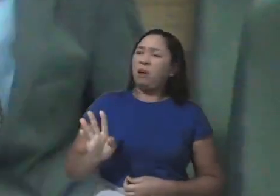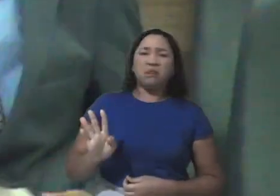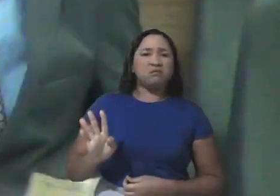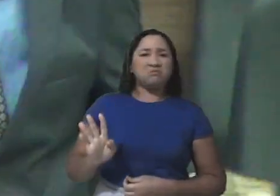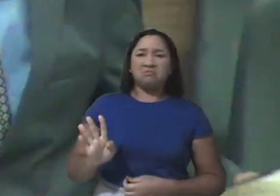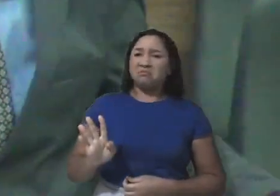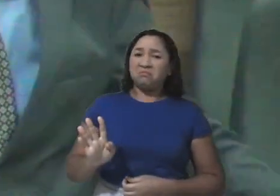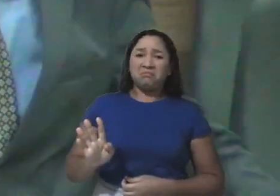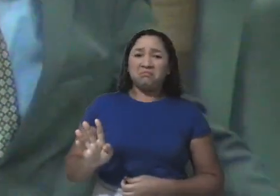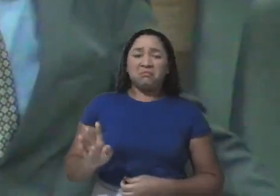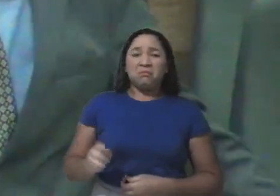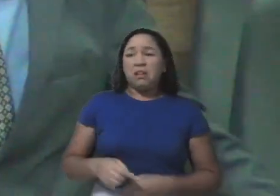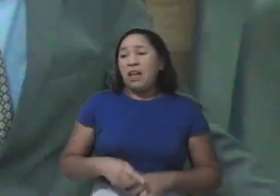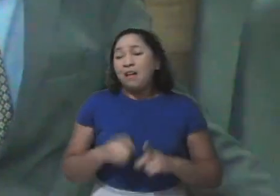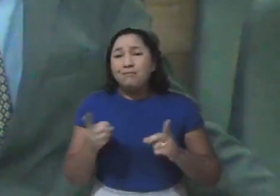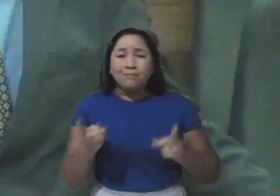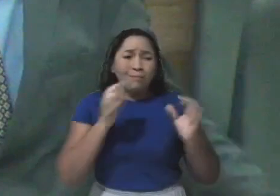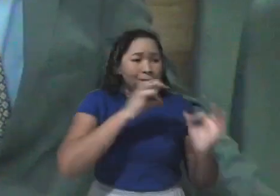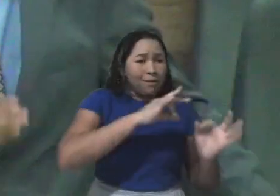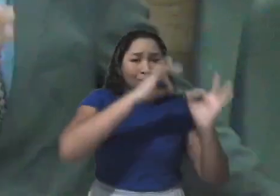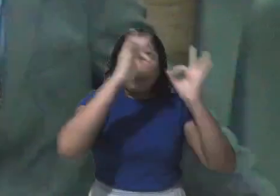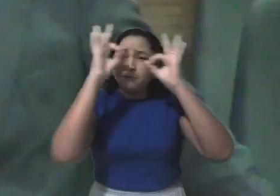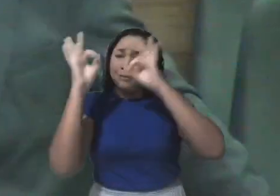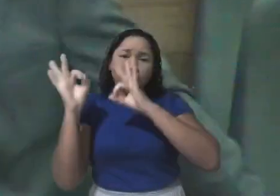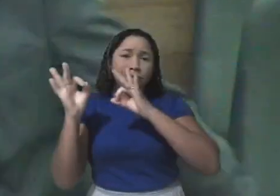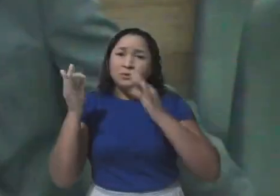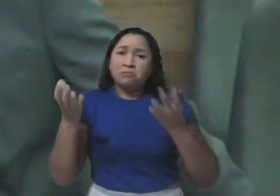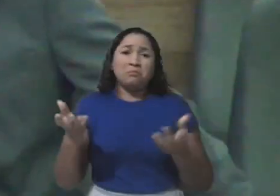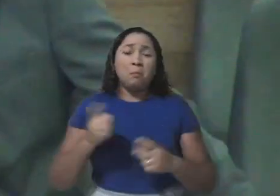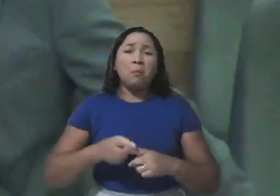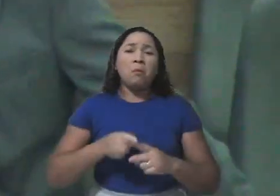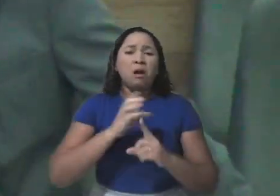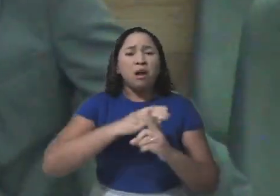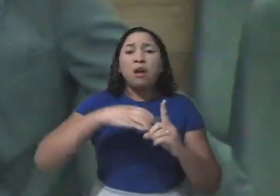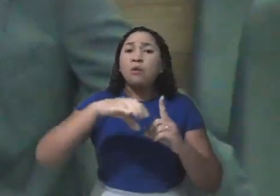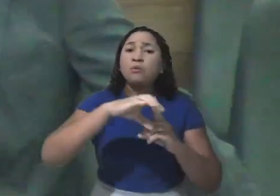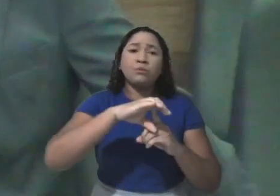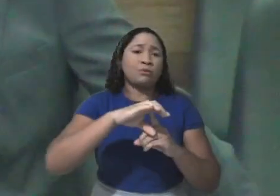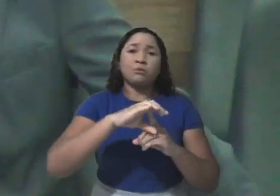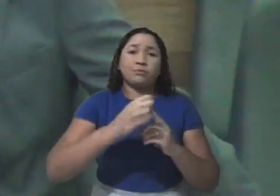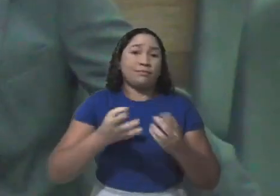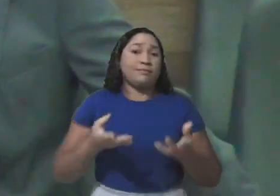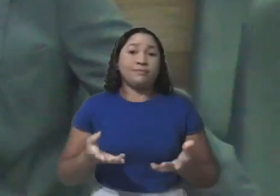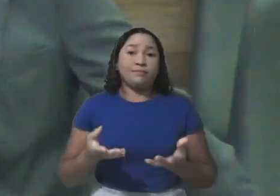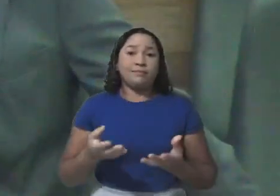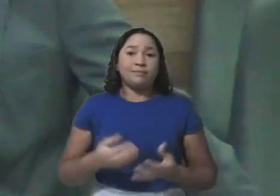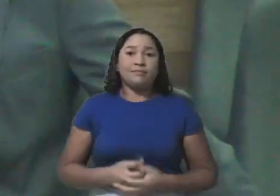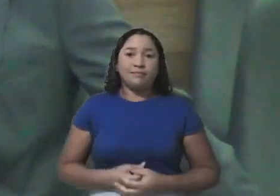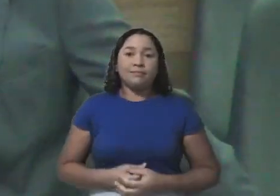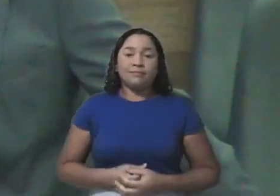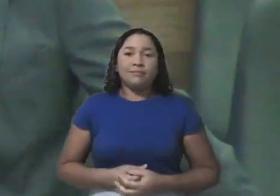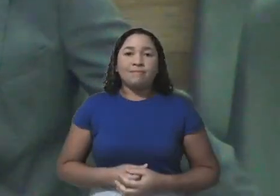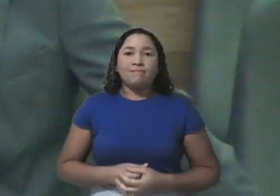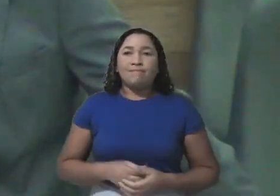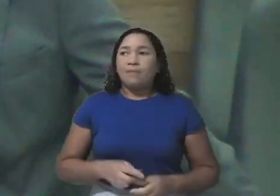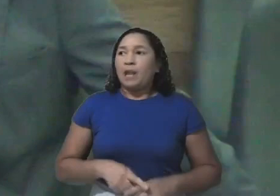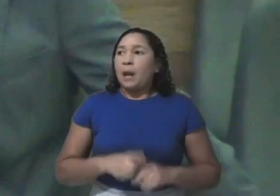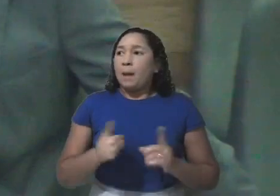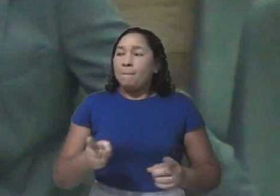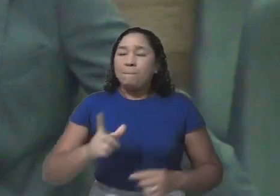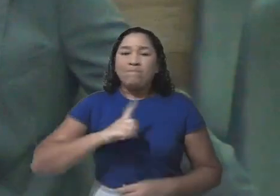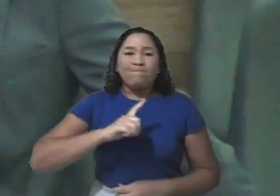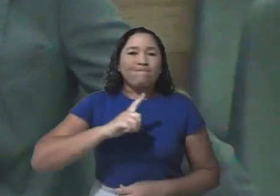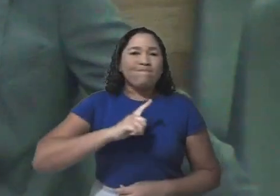E assistimos. É culto? Assistimos. Estamos nos expondo a falsos profetas,